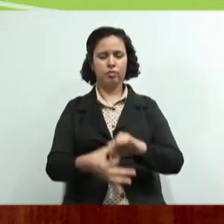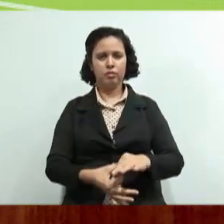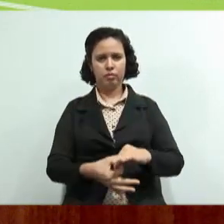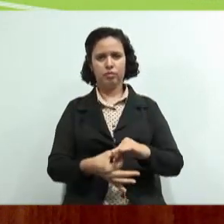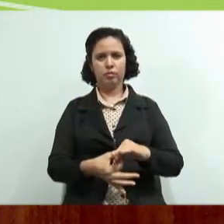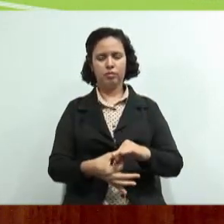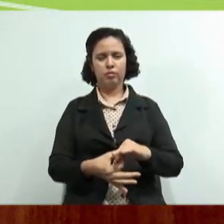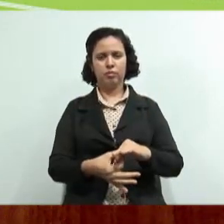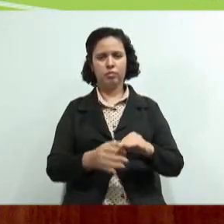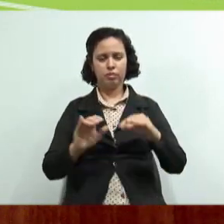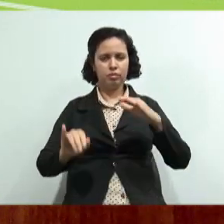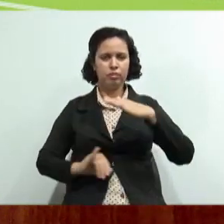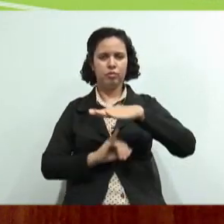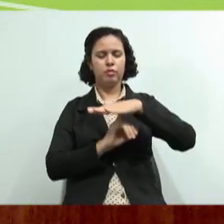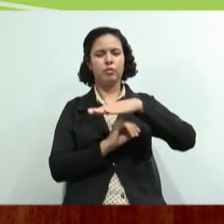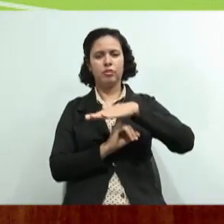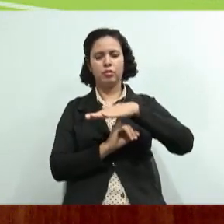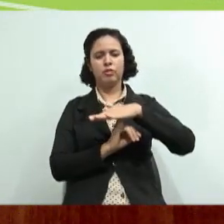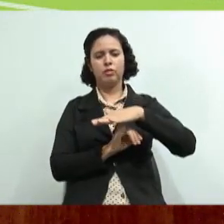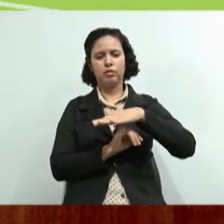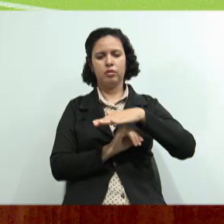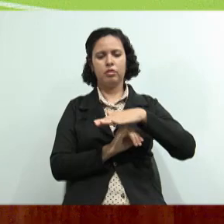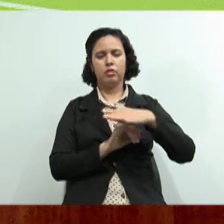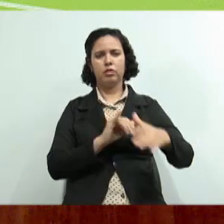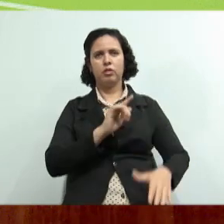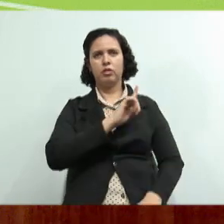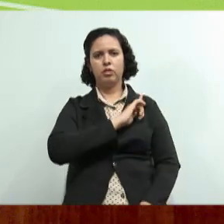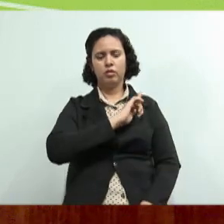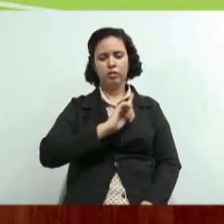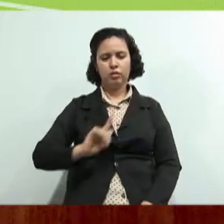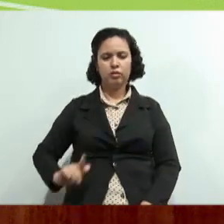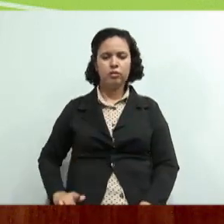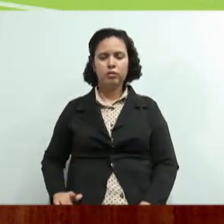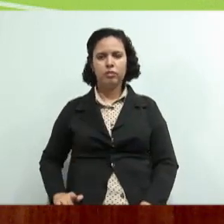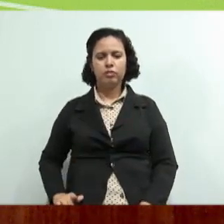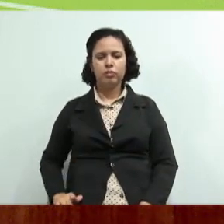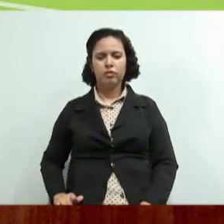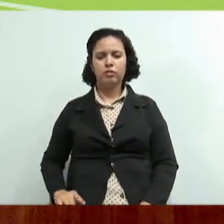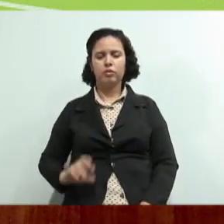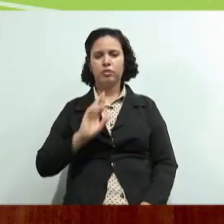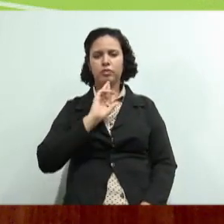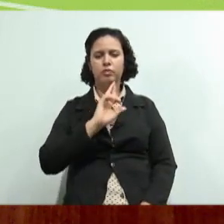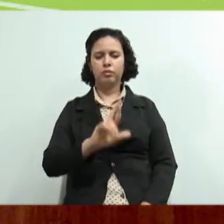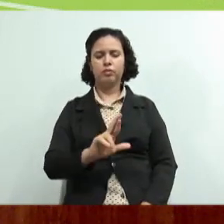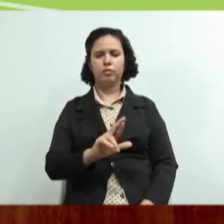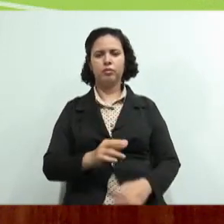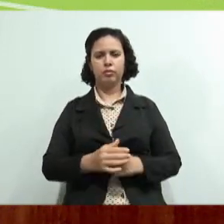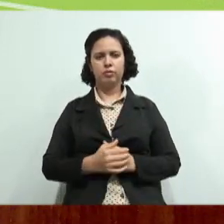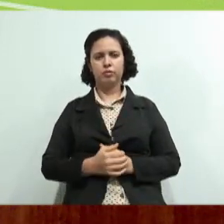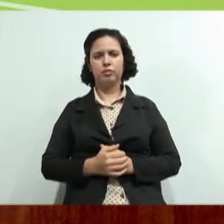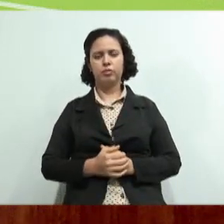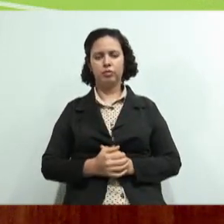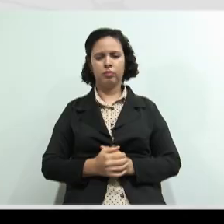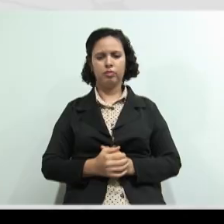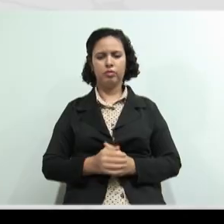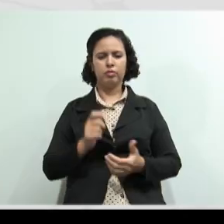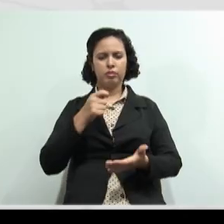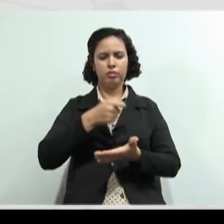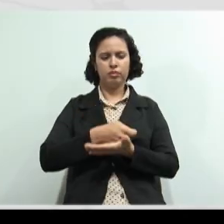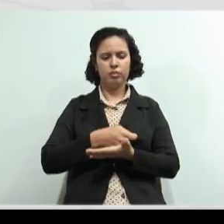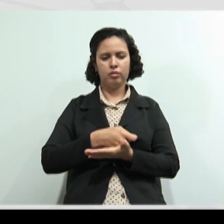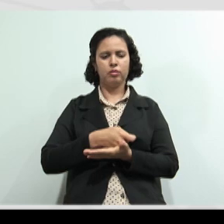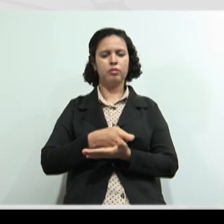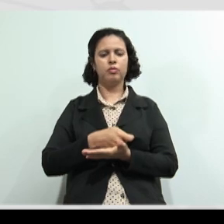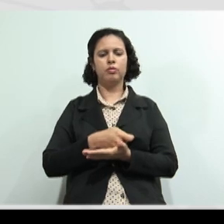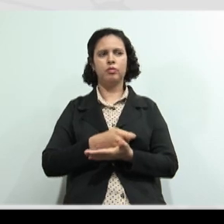com instituições, nesse caso, instituições públicas. Então, como resposta, temos assim, são compras